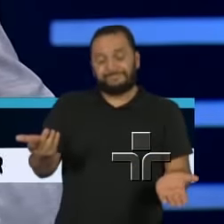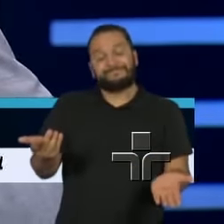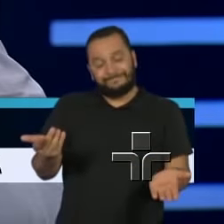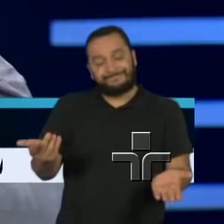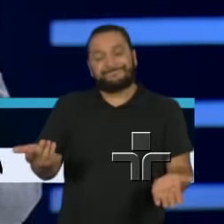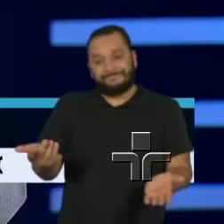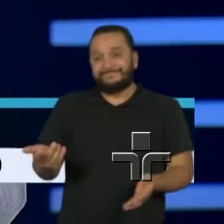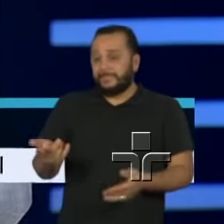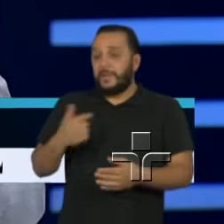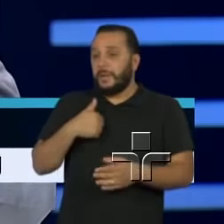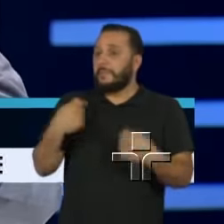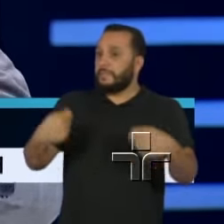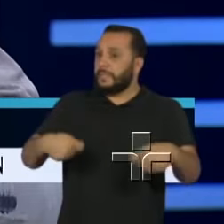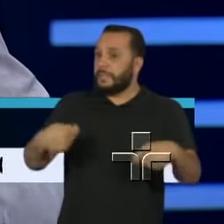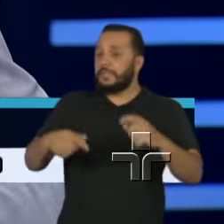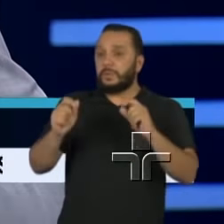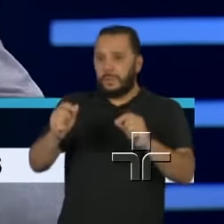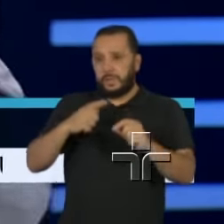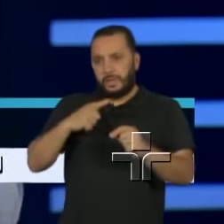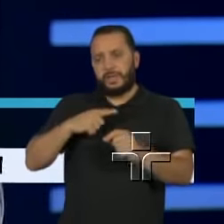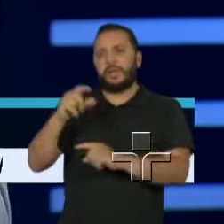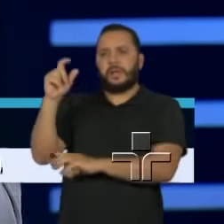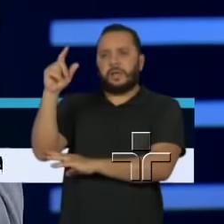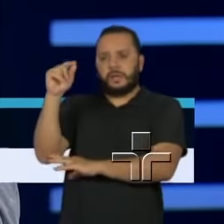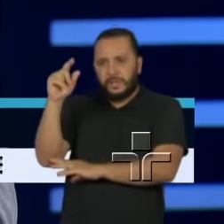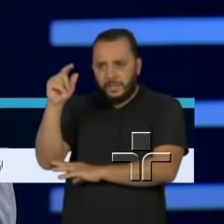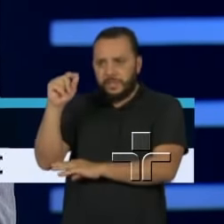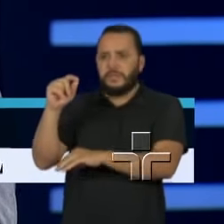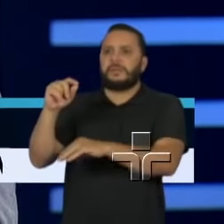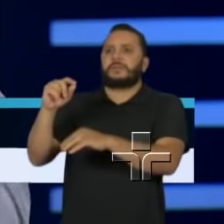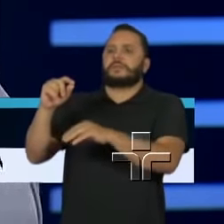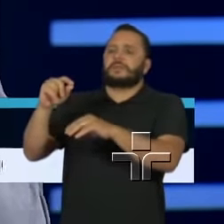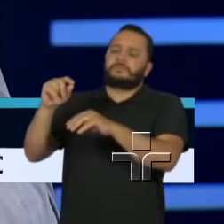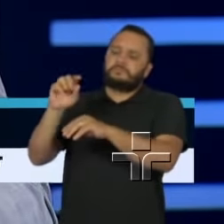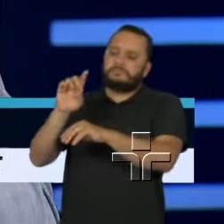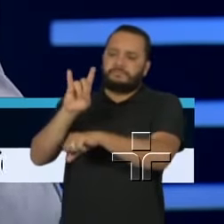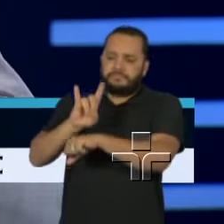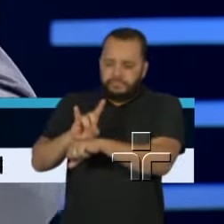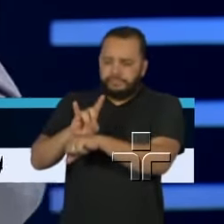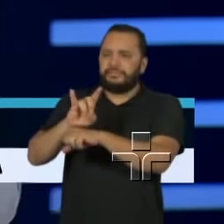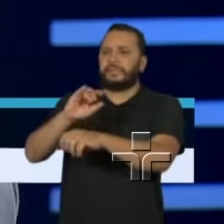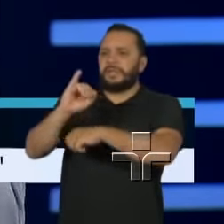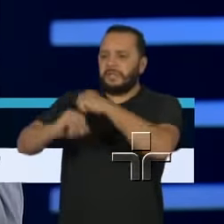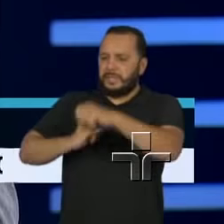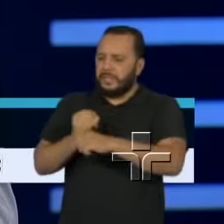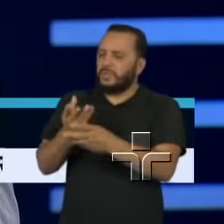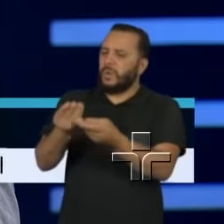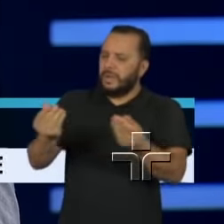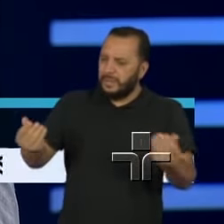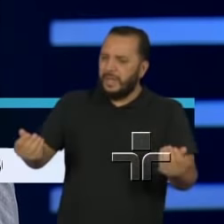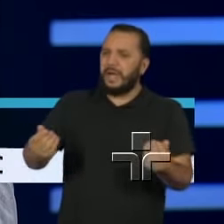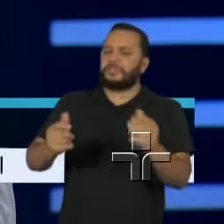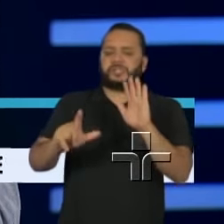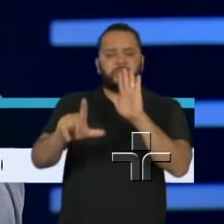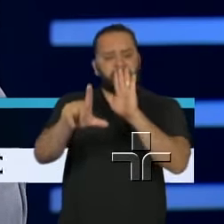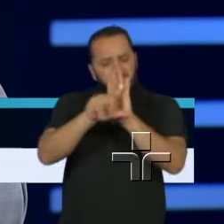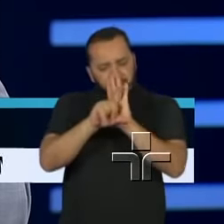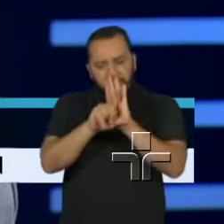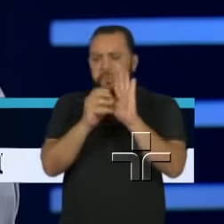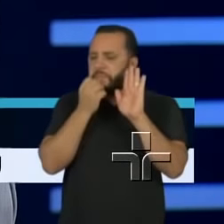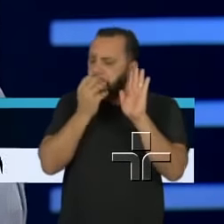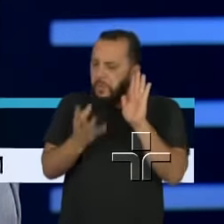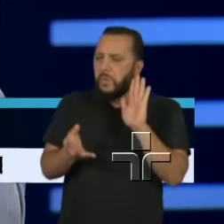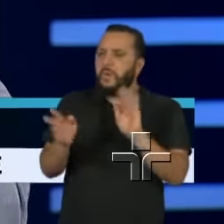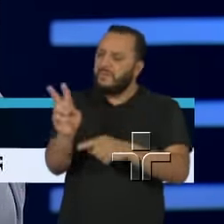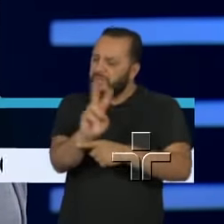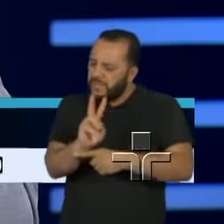Nós precisamos melhorar a infraestrutura, a qualidade de prestação de serviço, precisamos ter uma boa regulação, precisamos ter uma boa fiscalização e